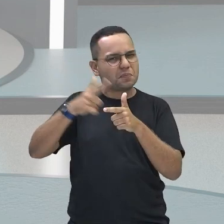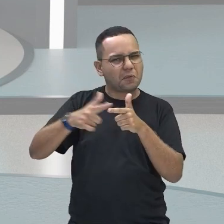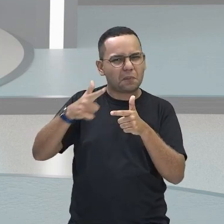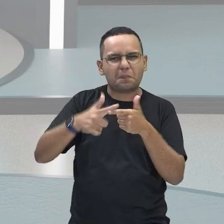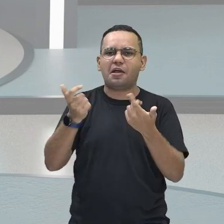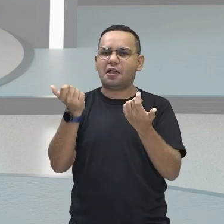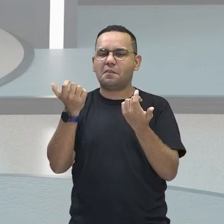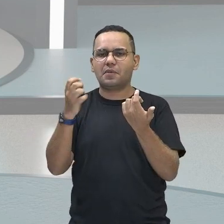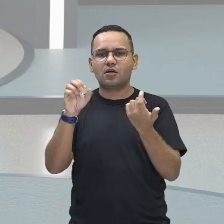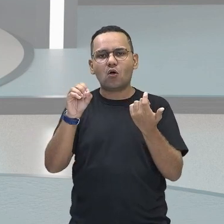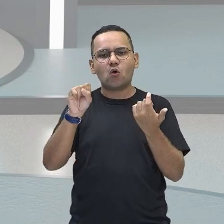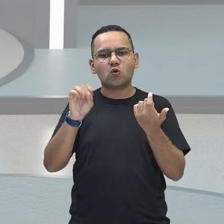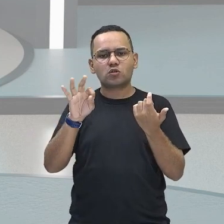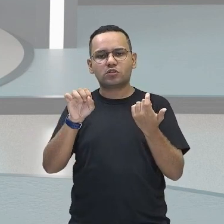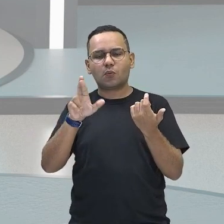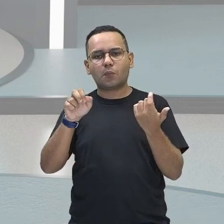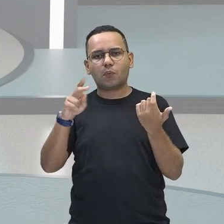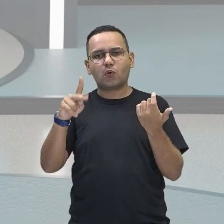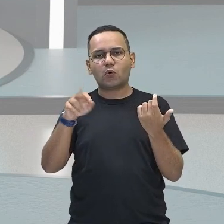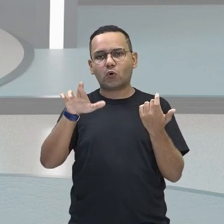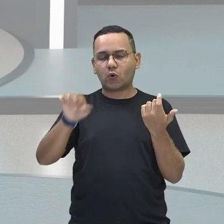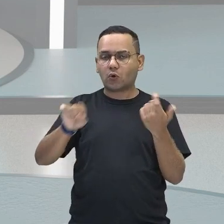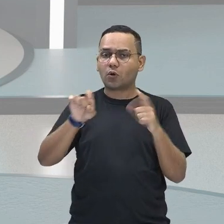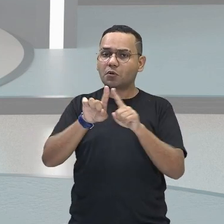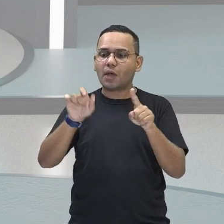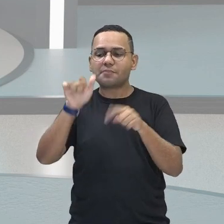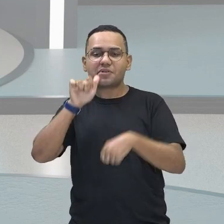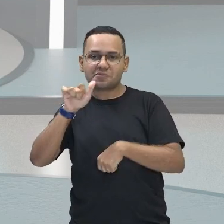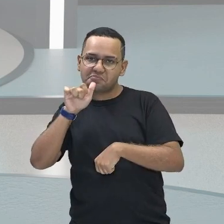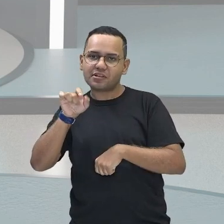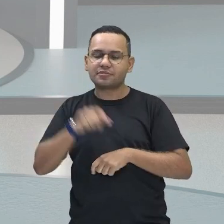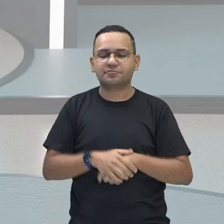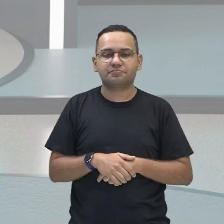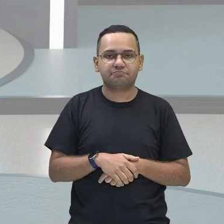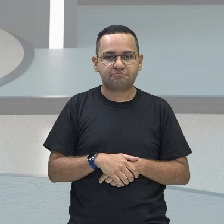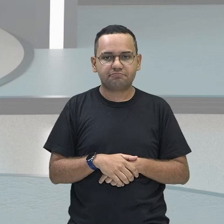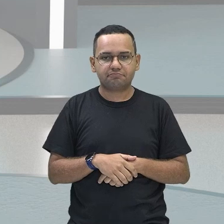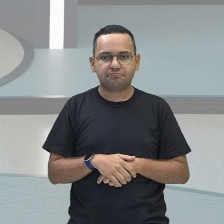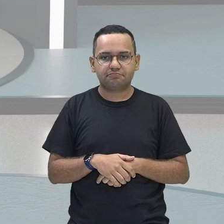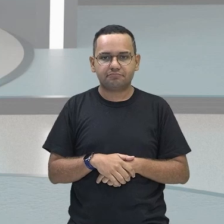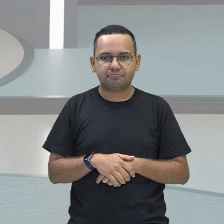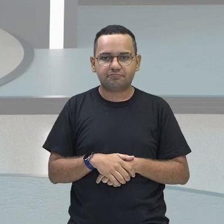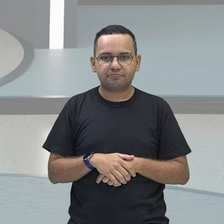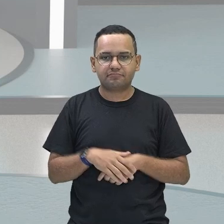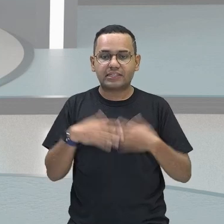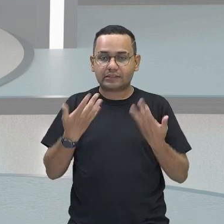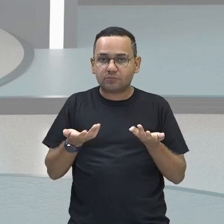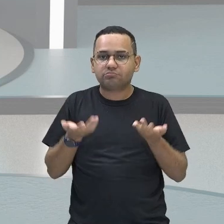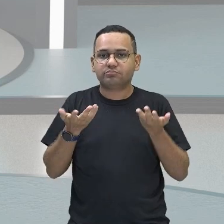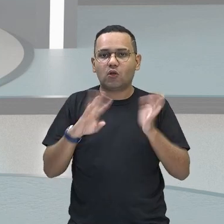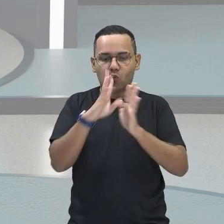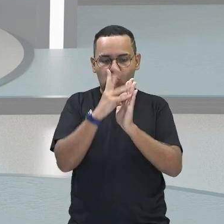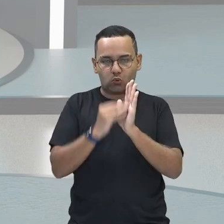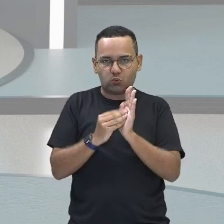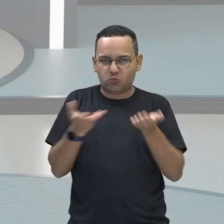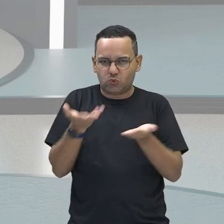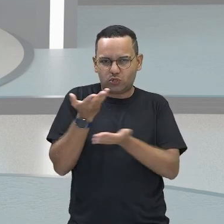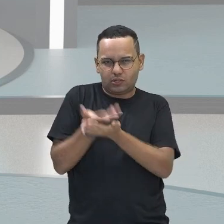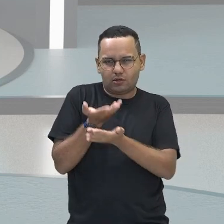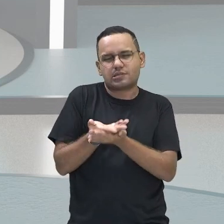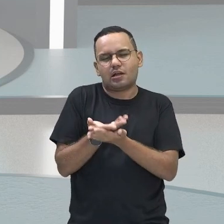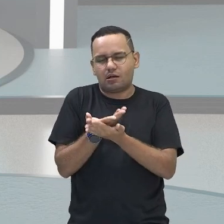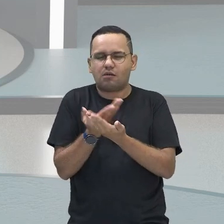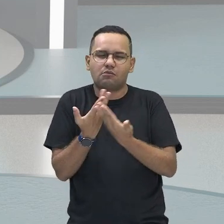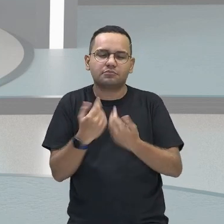importante principalmente para as mulheres bom turmas Esse foi o o tópico né os os o tudo que